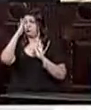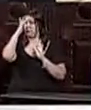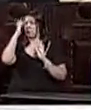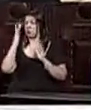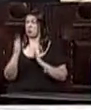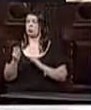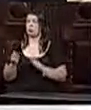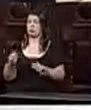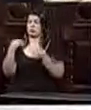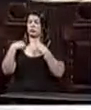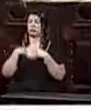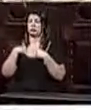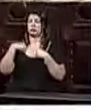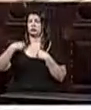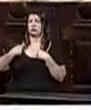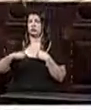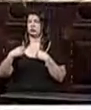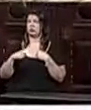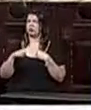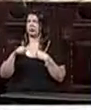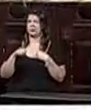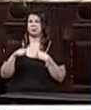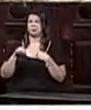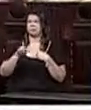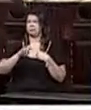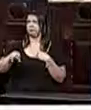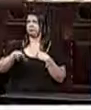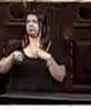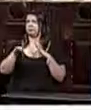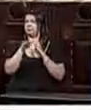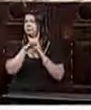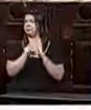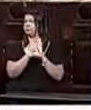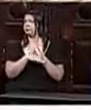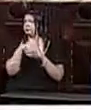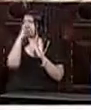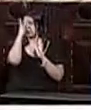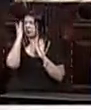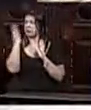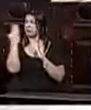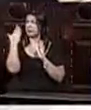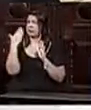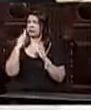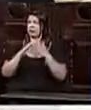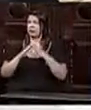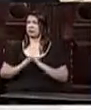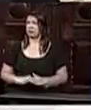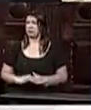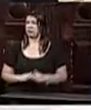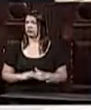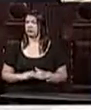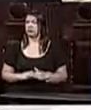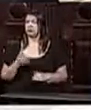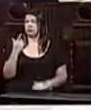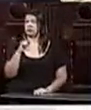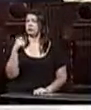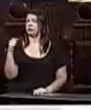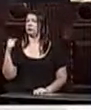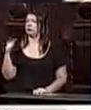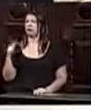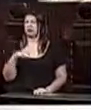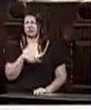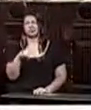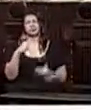não integrava, que supostamente não integrava a lista de vítimas, portanto, gerando um certo nível de